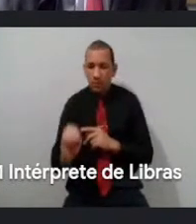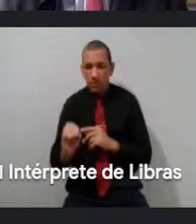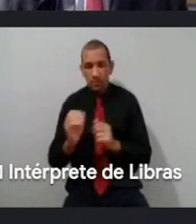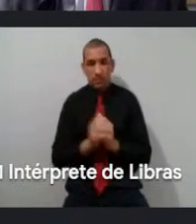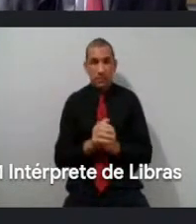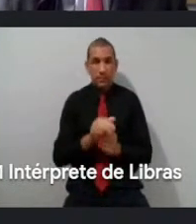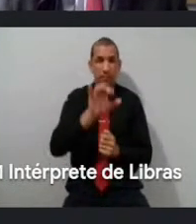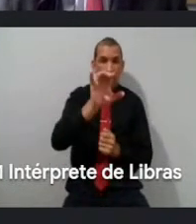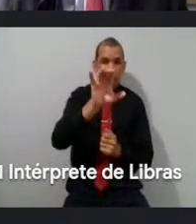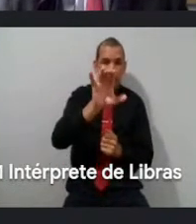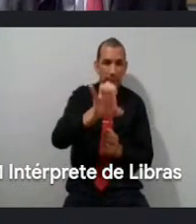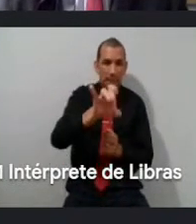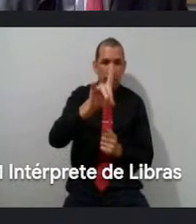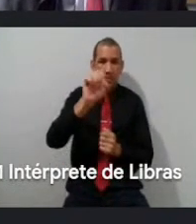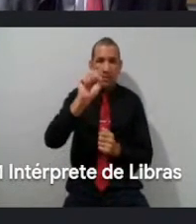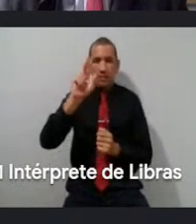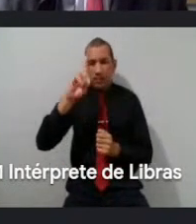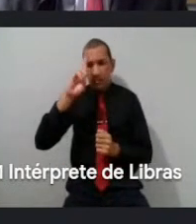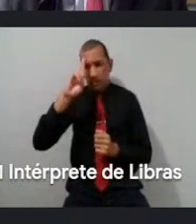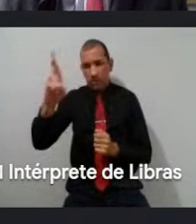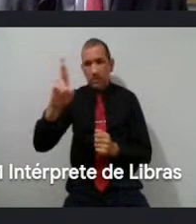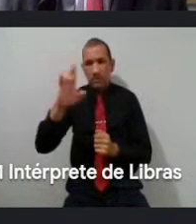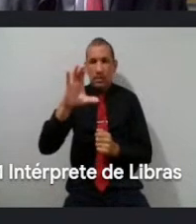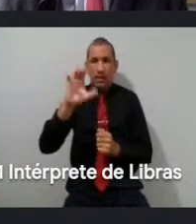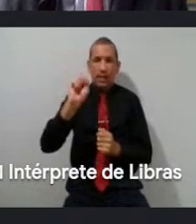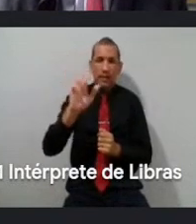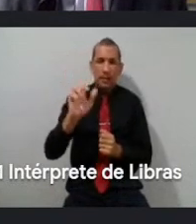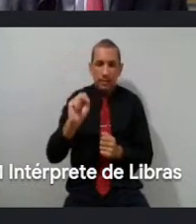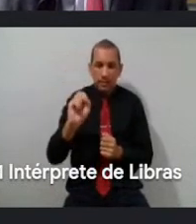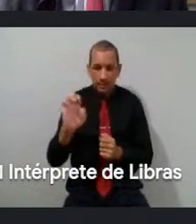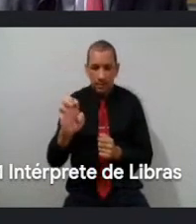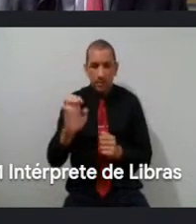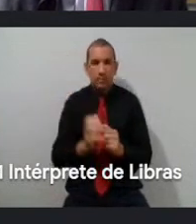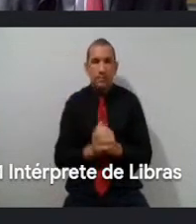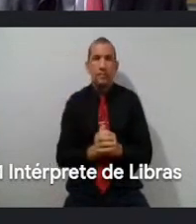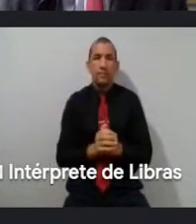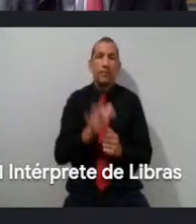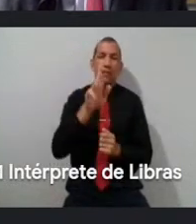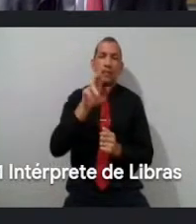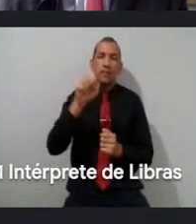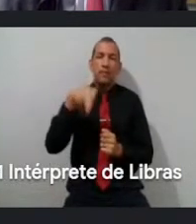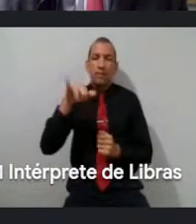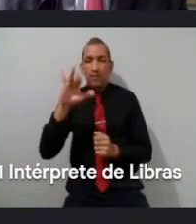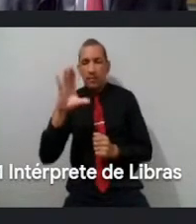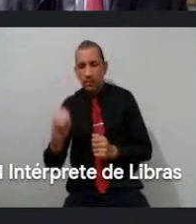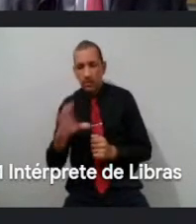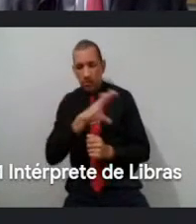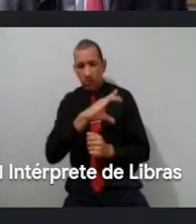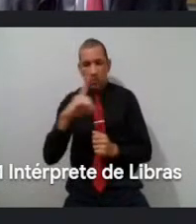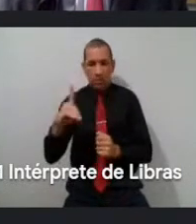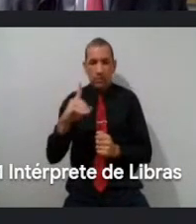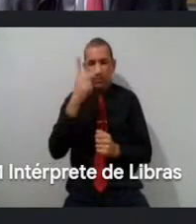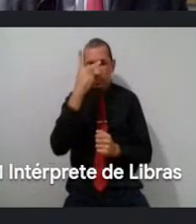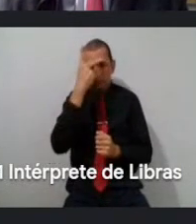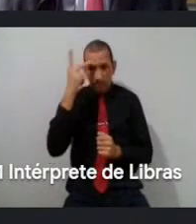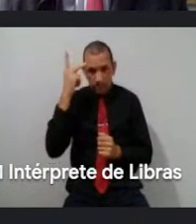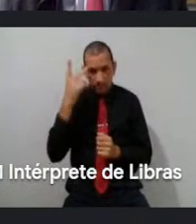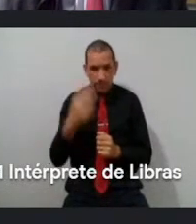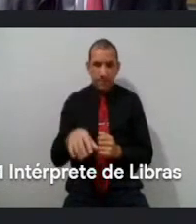Carlos Leão Moraes chefe da cecaze Francisco Alves Cardoso Filho coordenador de pessoal